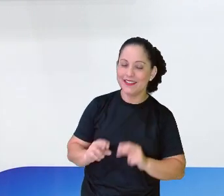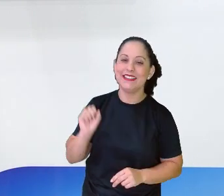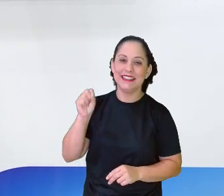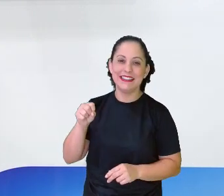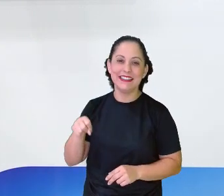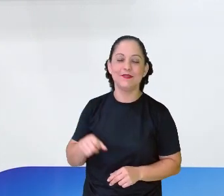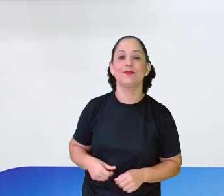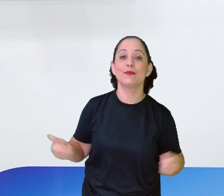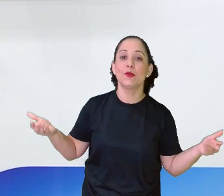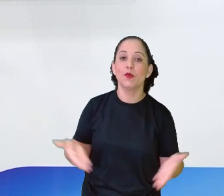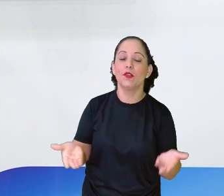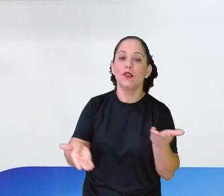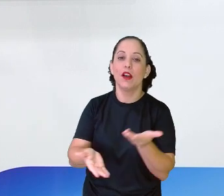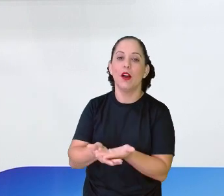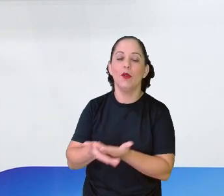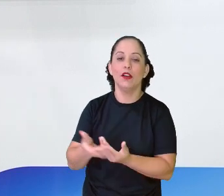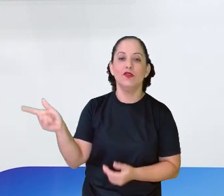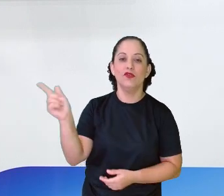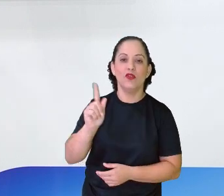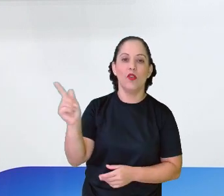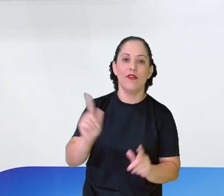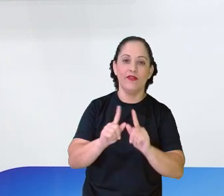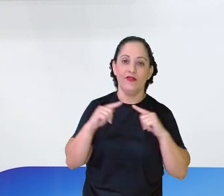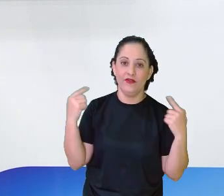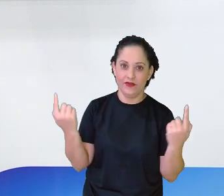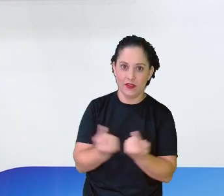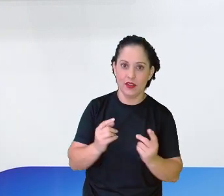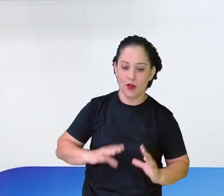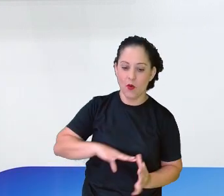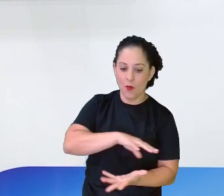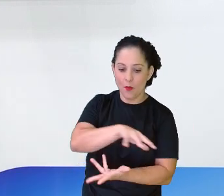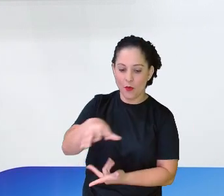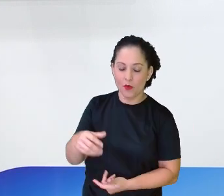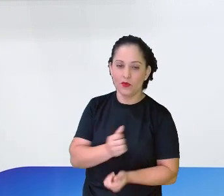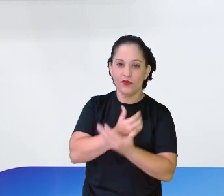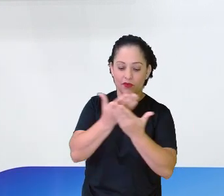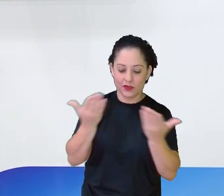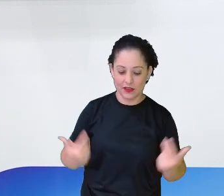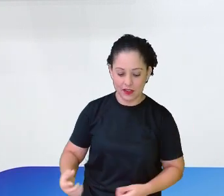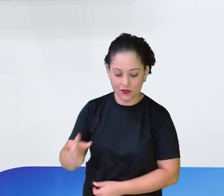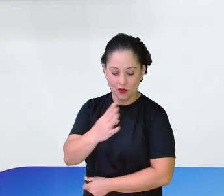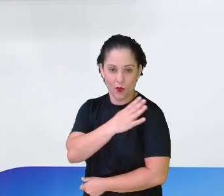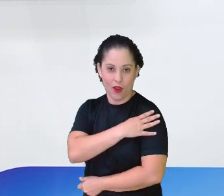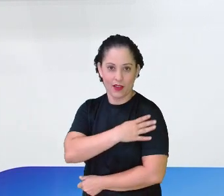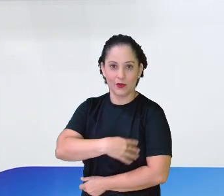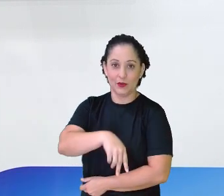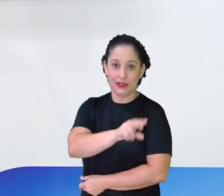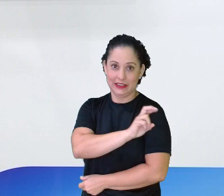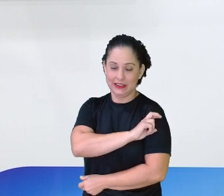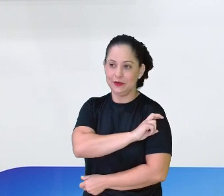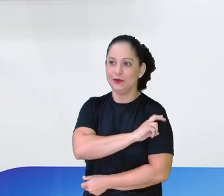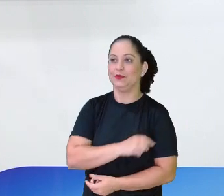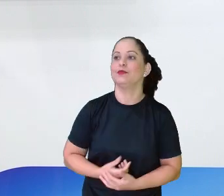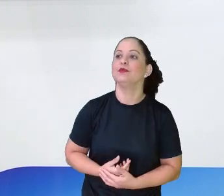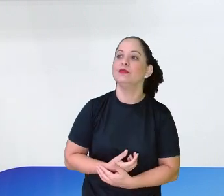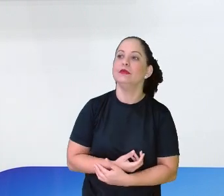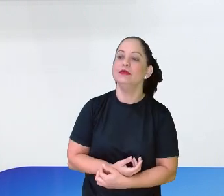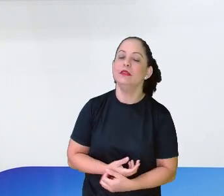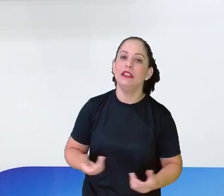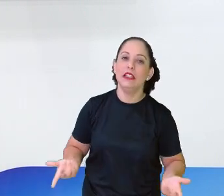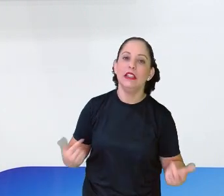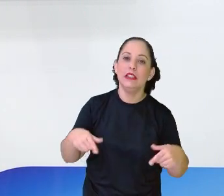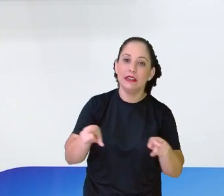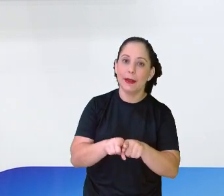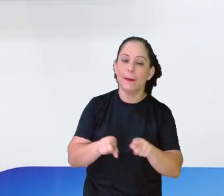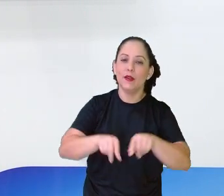vai ter uma aula de geografia para as turmas do 4º e 5º ano, que o tema vai ser transformações da